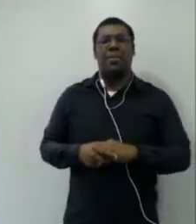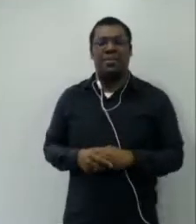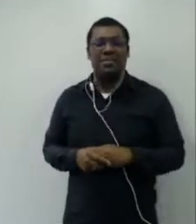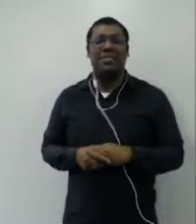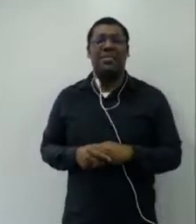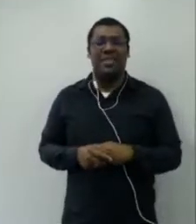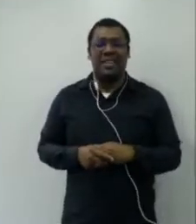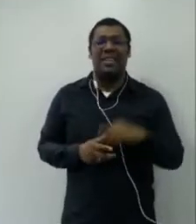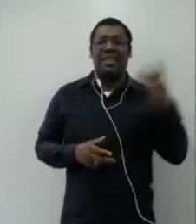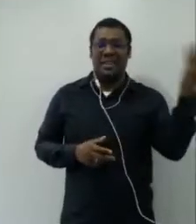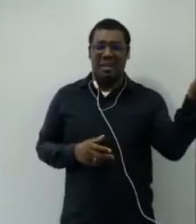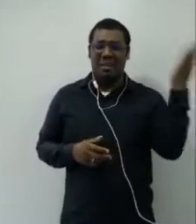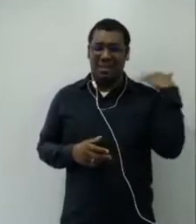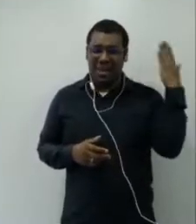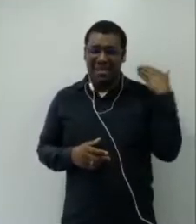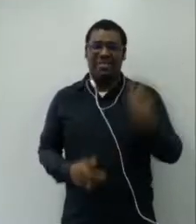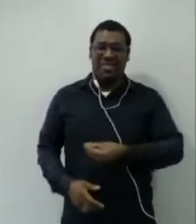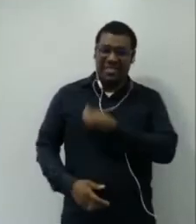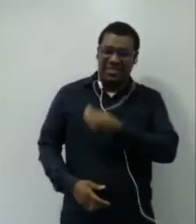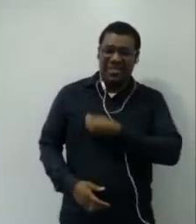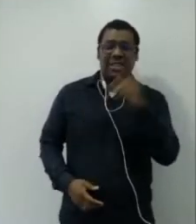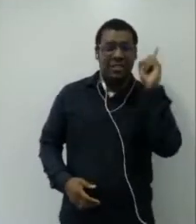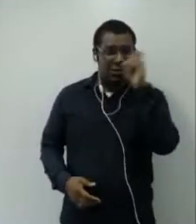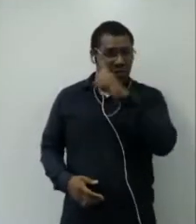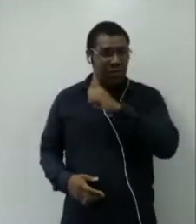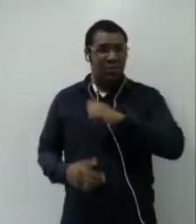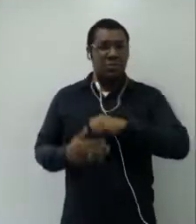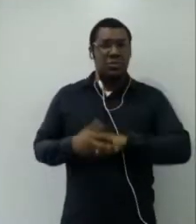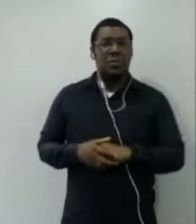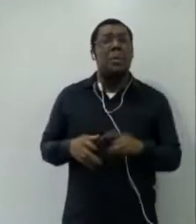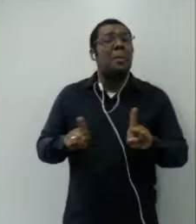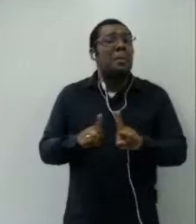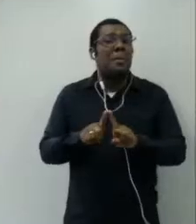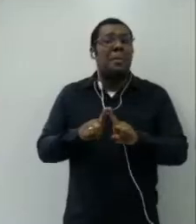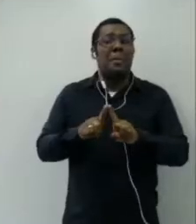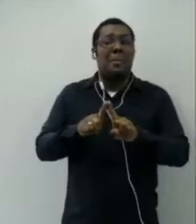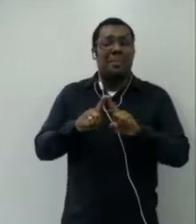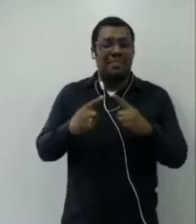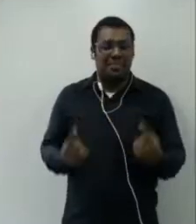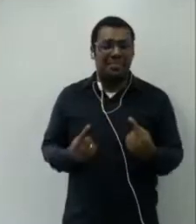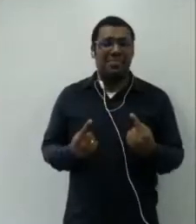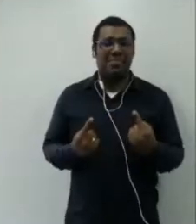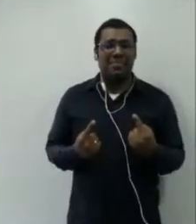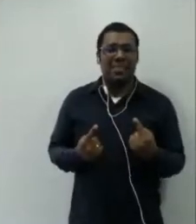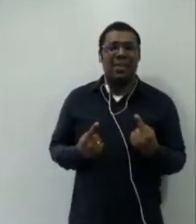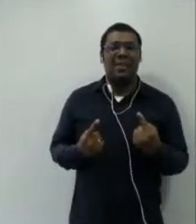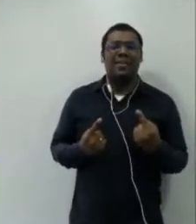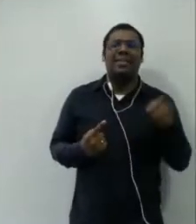de perto, e ele era a paz